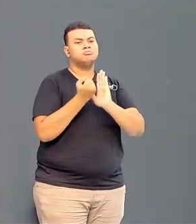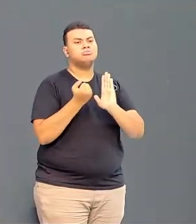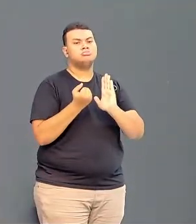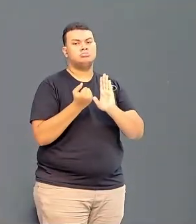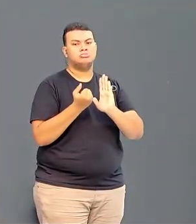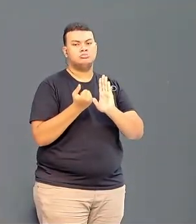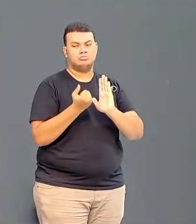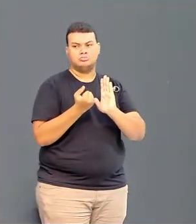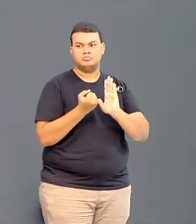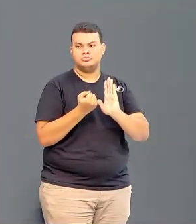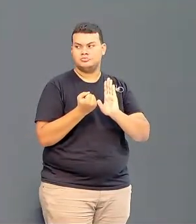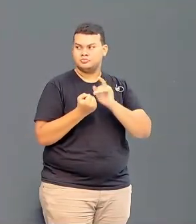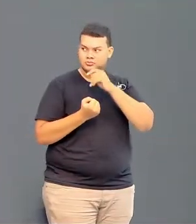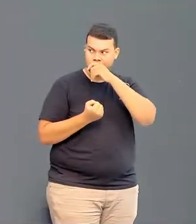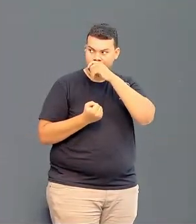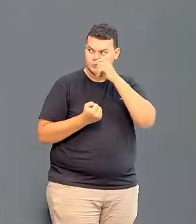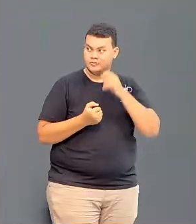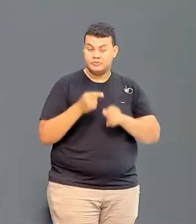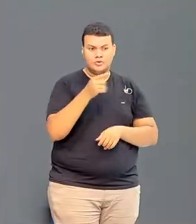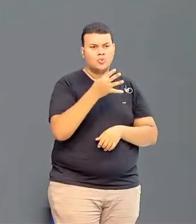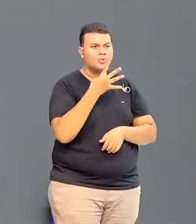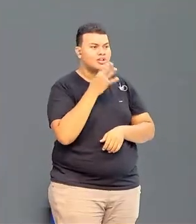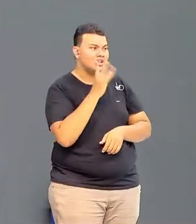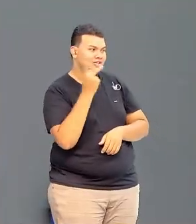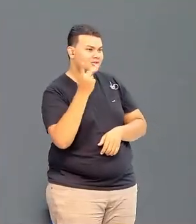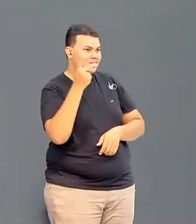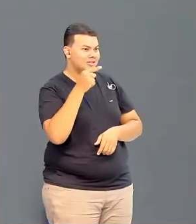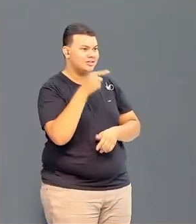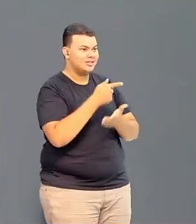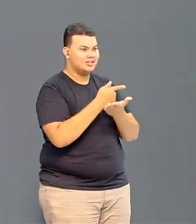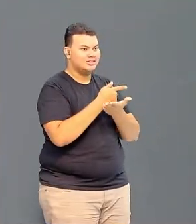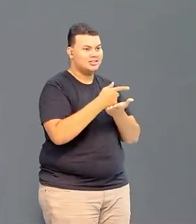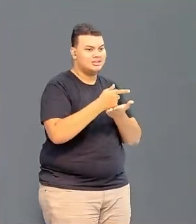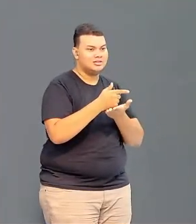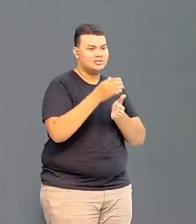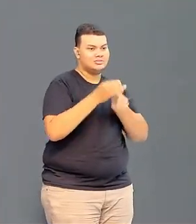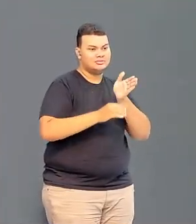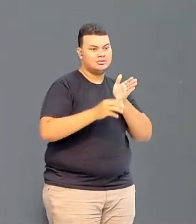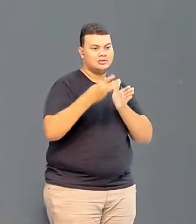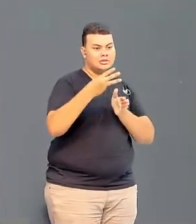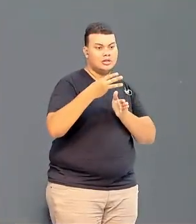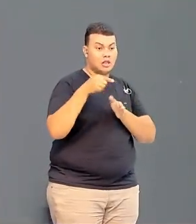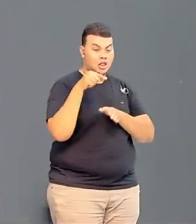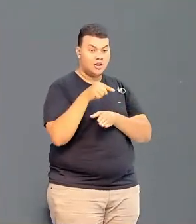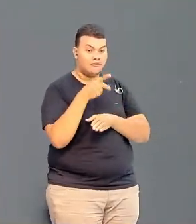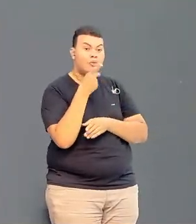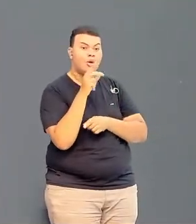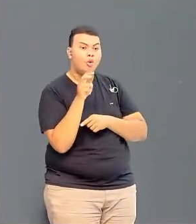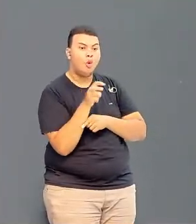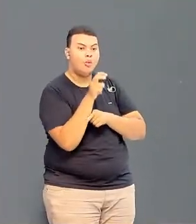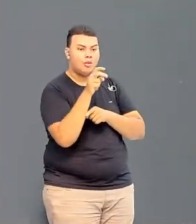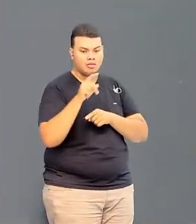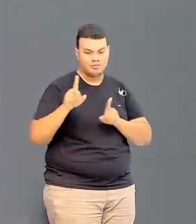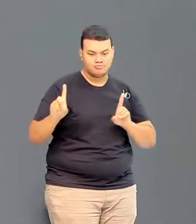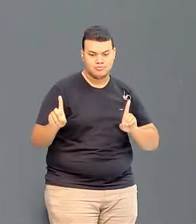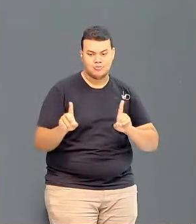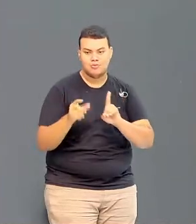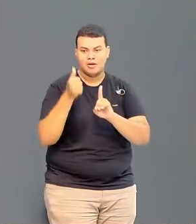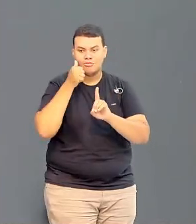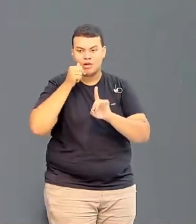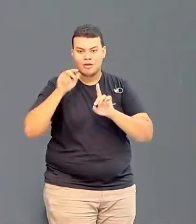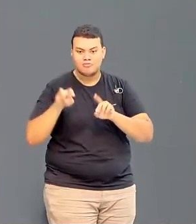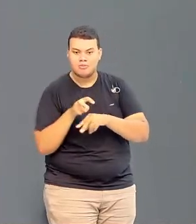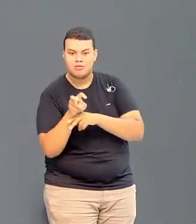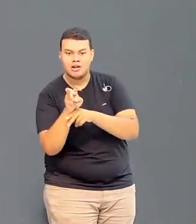tempo durou. Aí você conhece a história, Gênesis capítulo 3, a serpente chega na mulher e traz o que, gente?